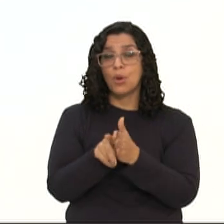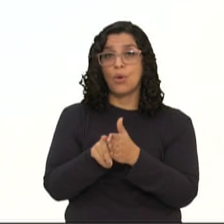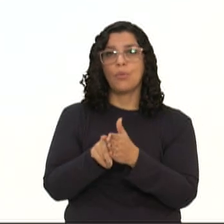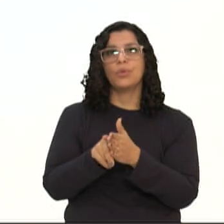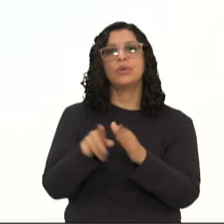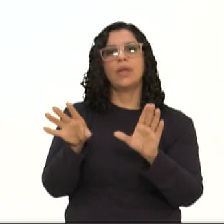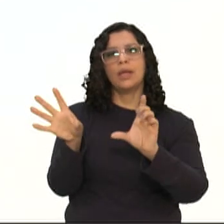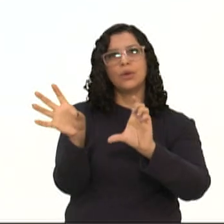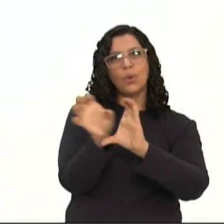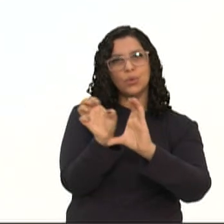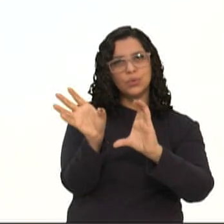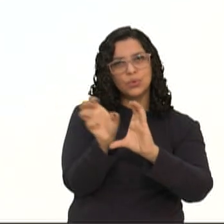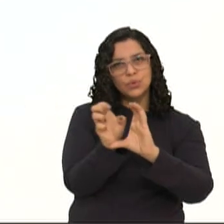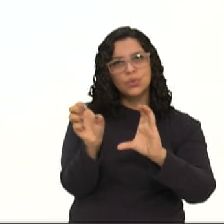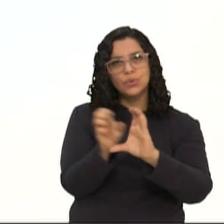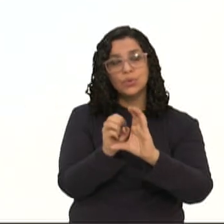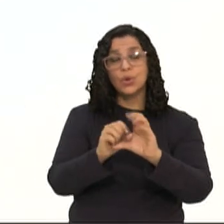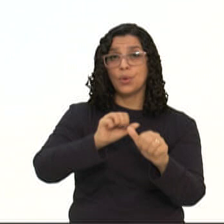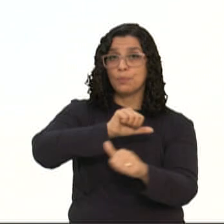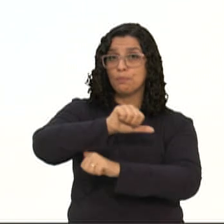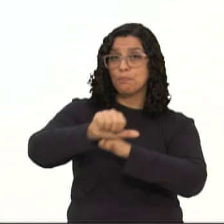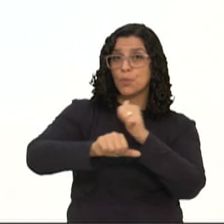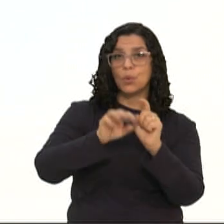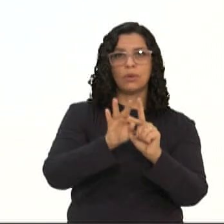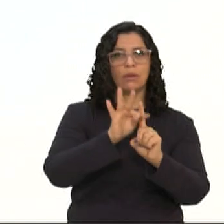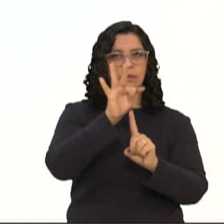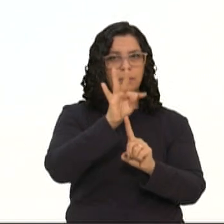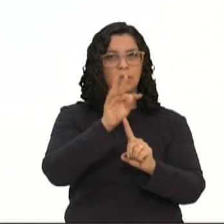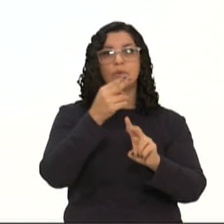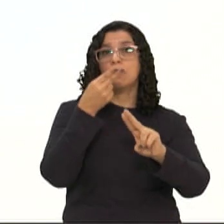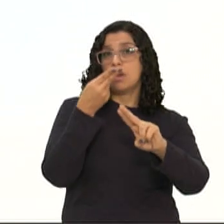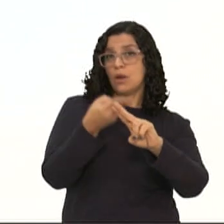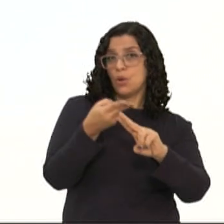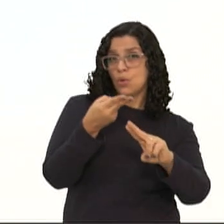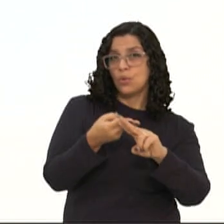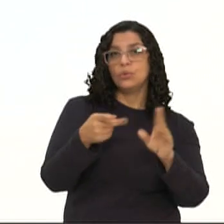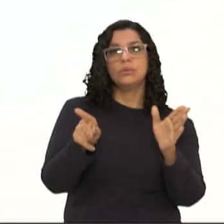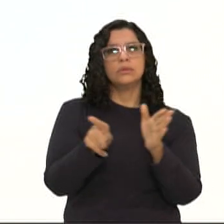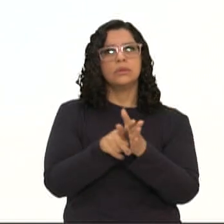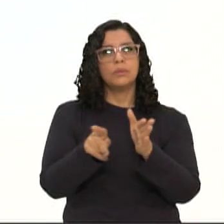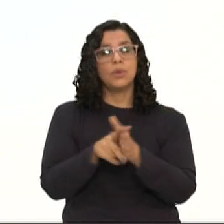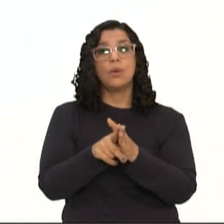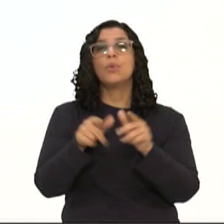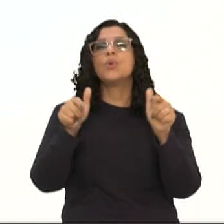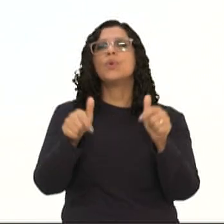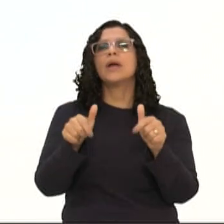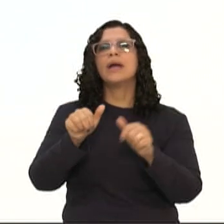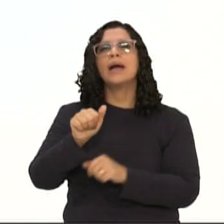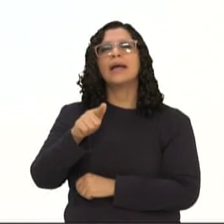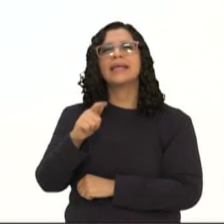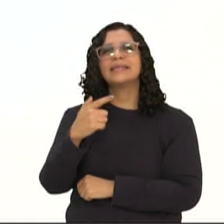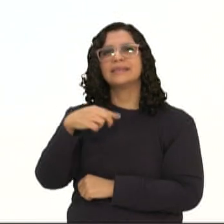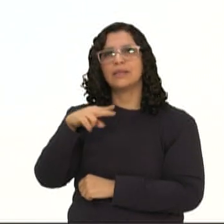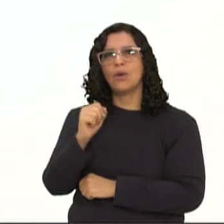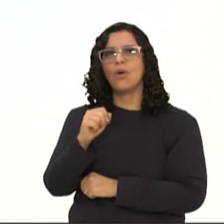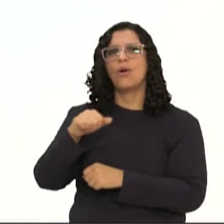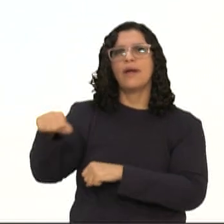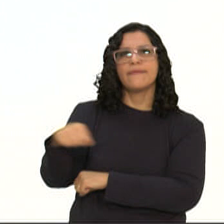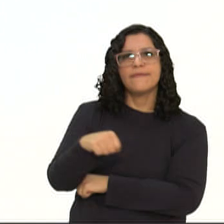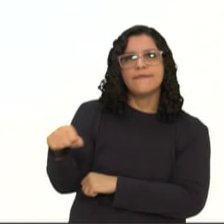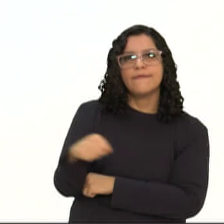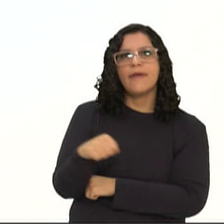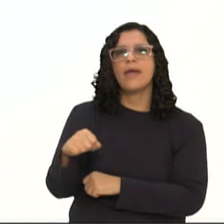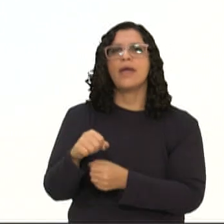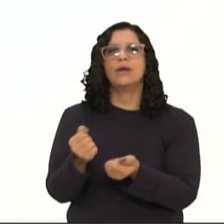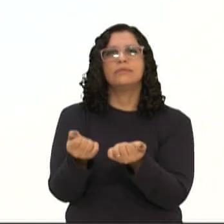condutor, gera elevação da temperatura. Esse efeito é usado em aquecedores, ferros de passar, secador de